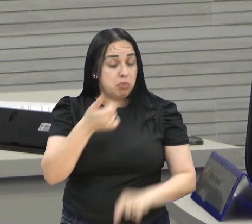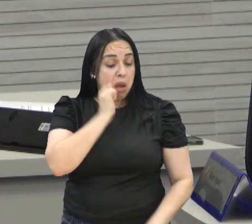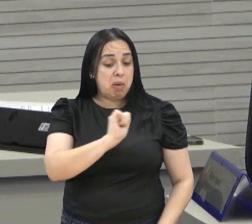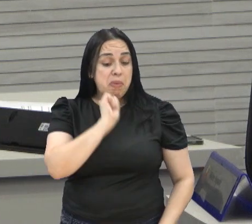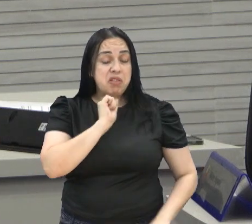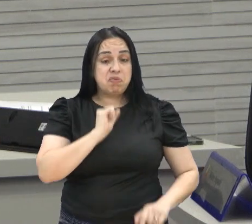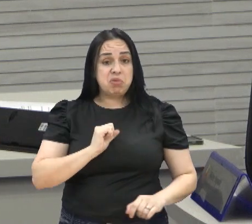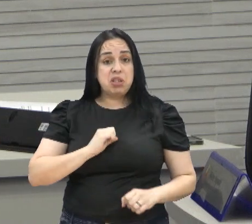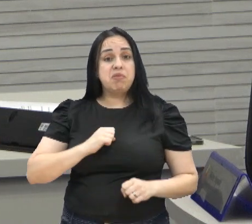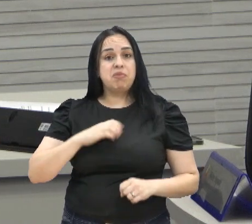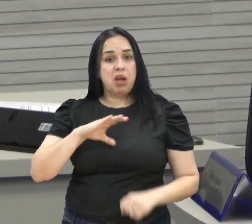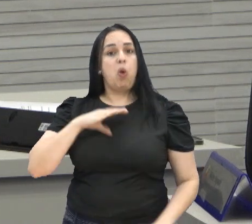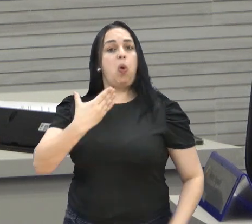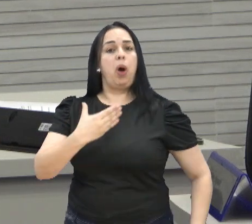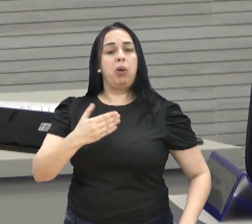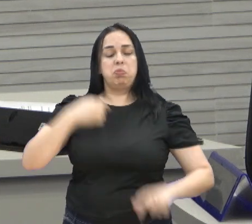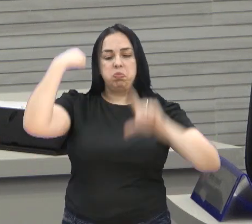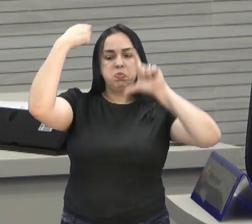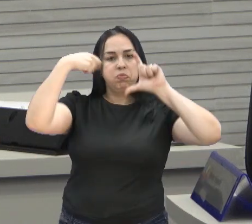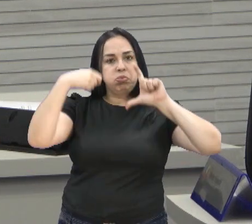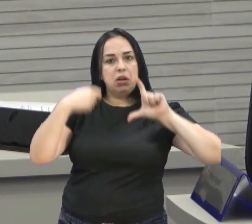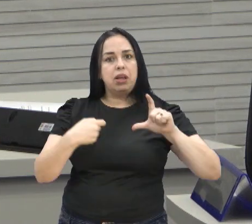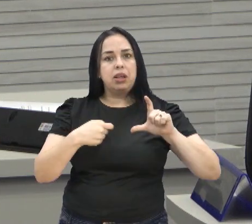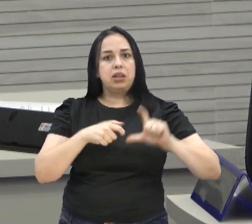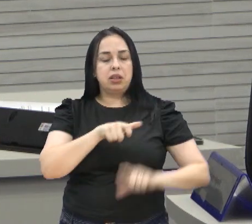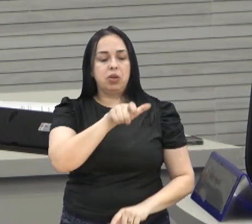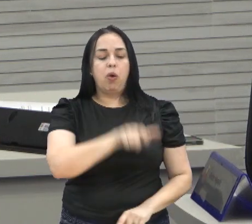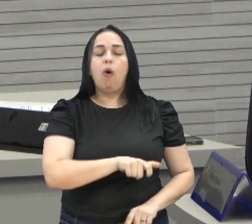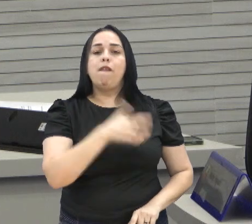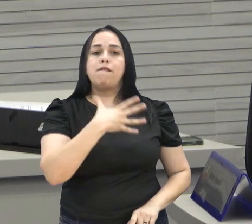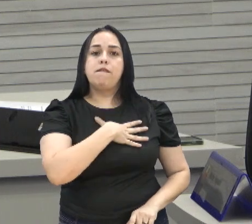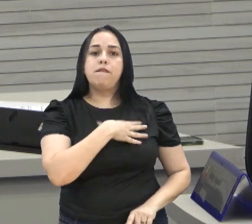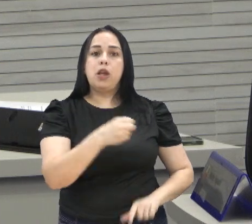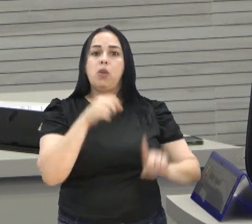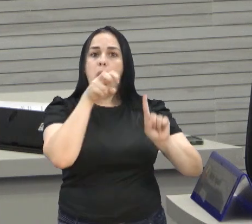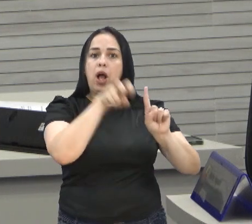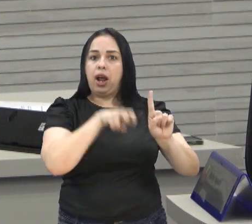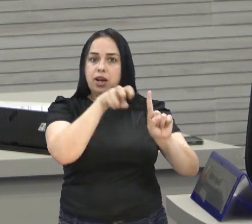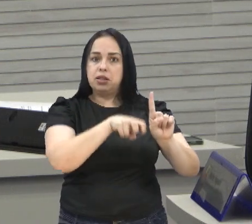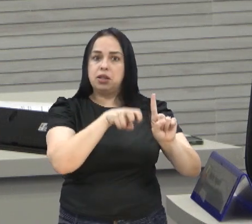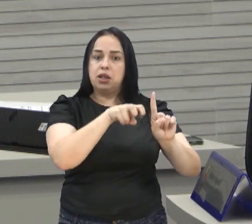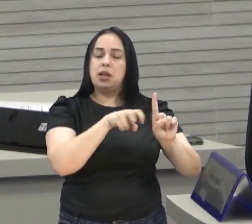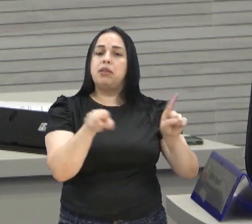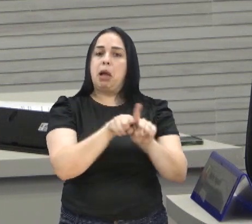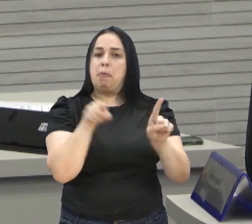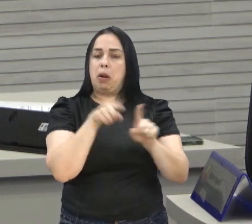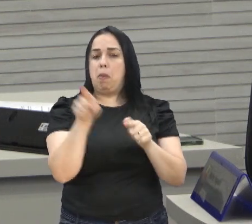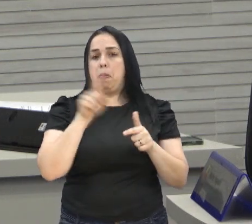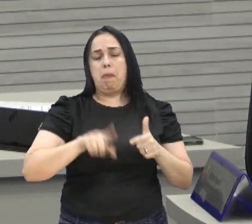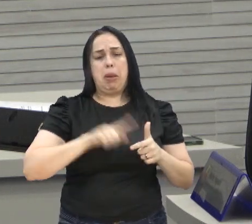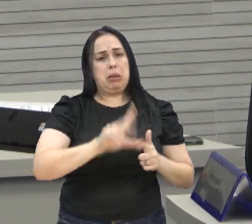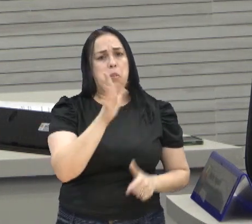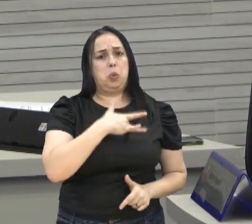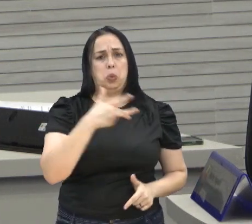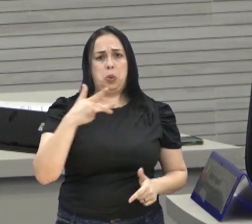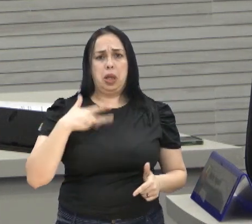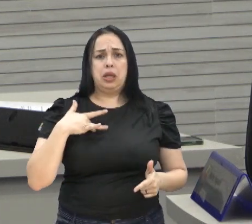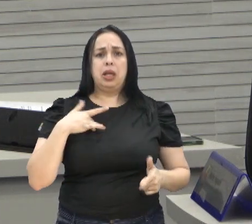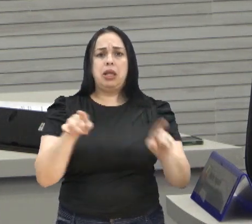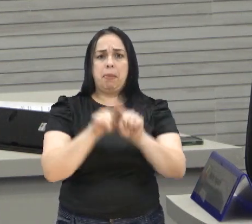um filho, né, que é cadeirante, tem vários problemas de saúde, né, é